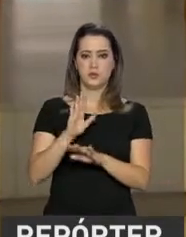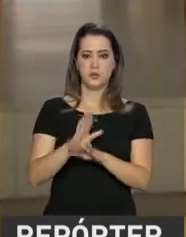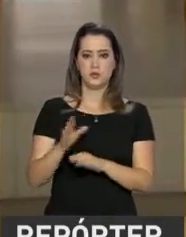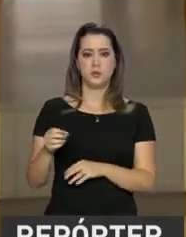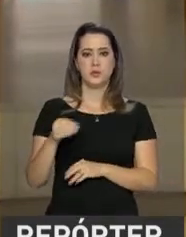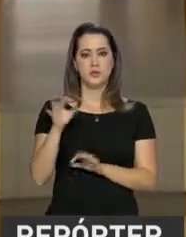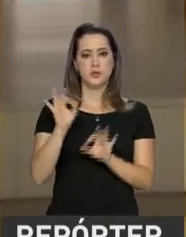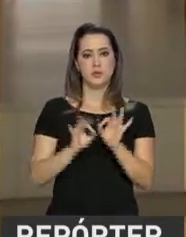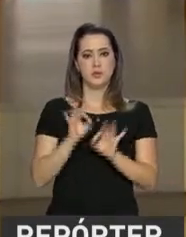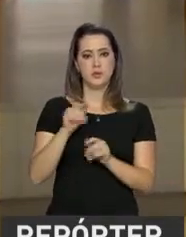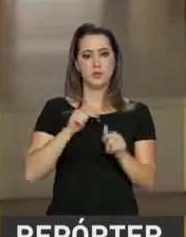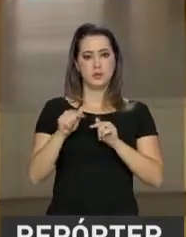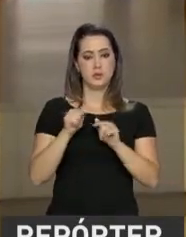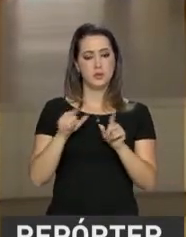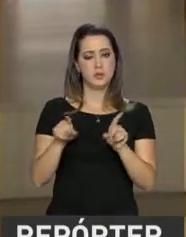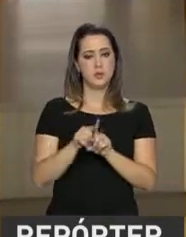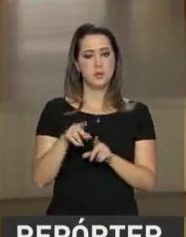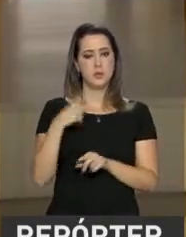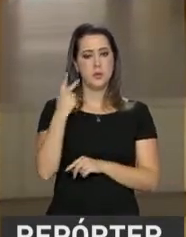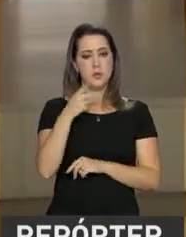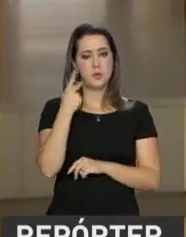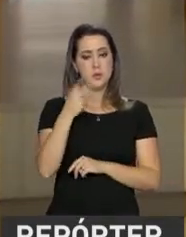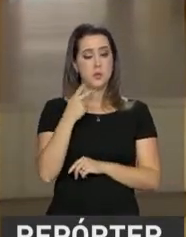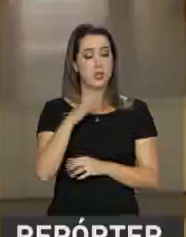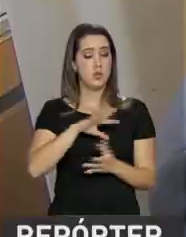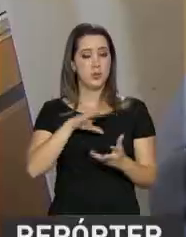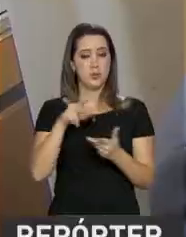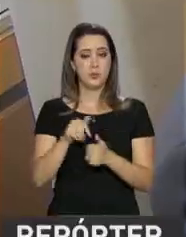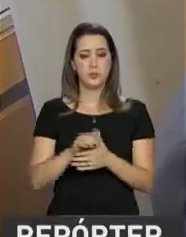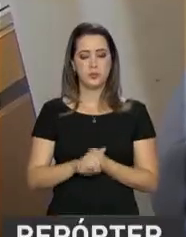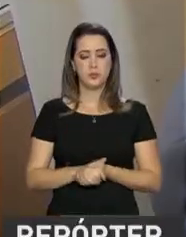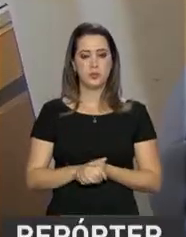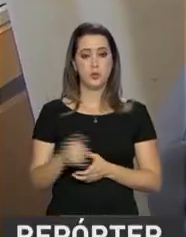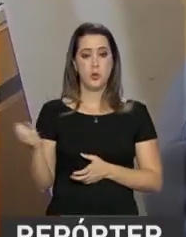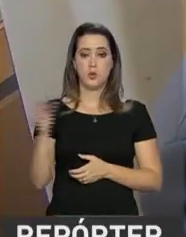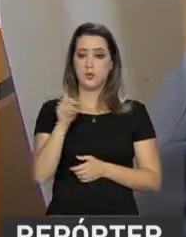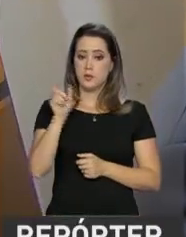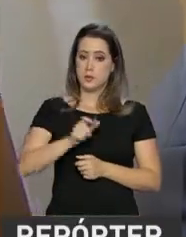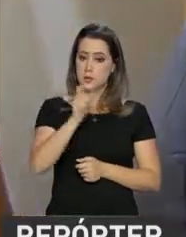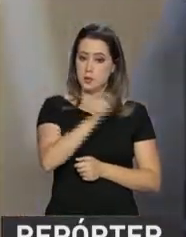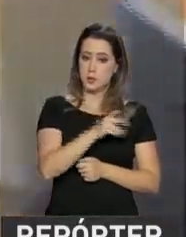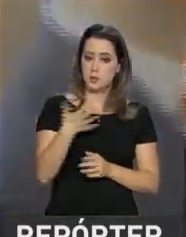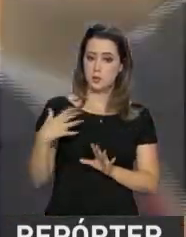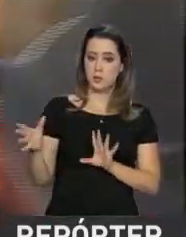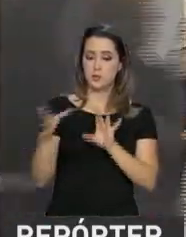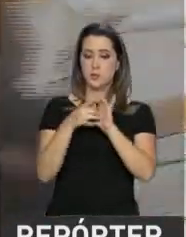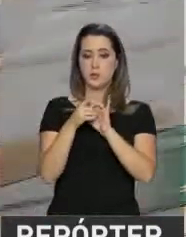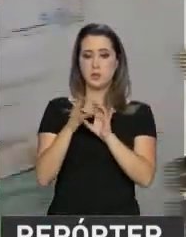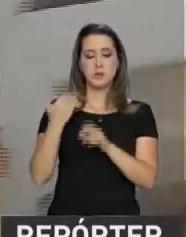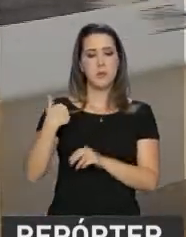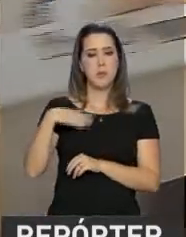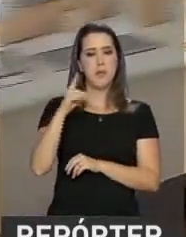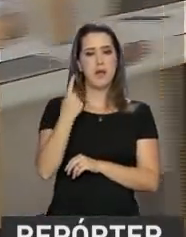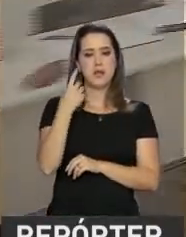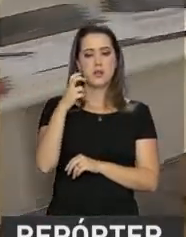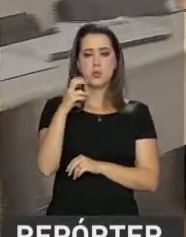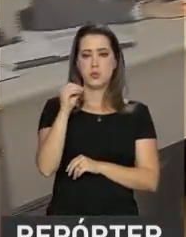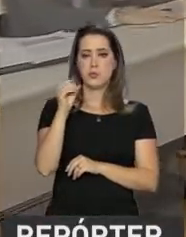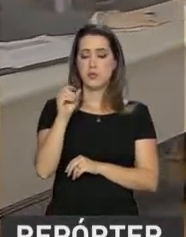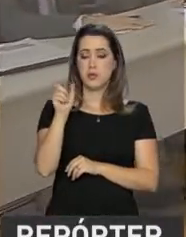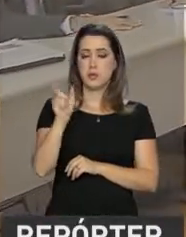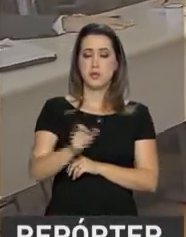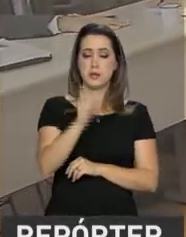formular e a executar a política externa do país. Os novos servidores vão se juntar a um time de mais de